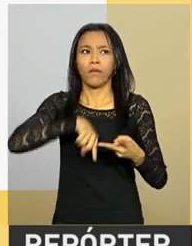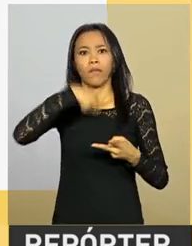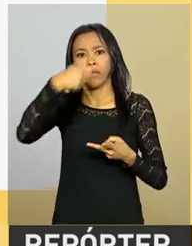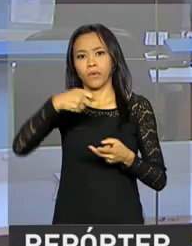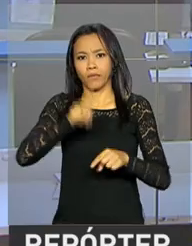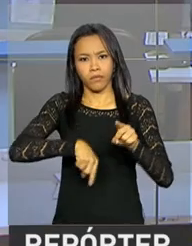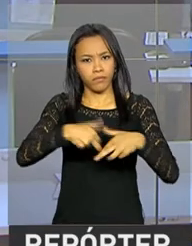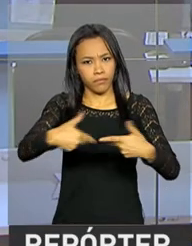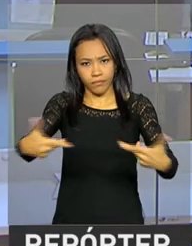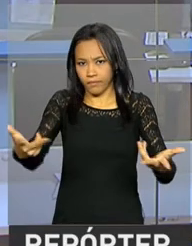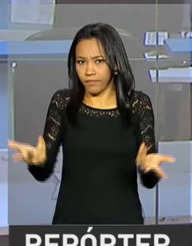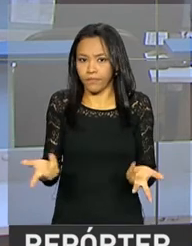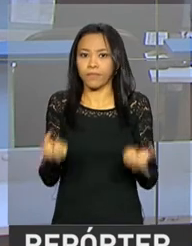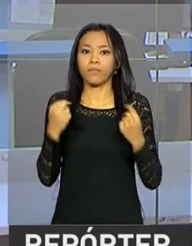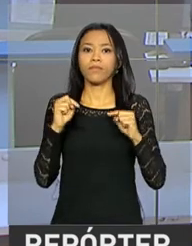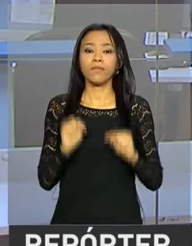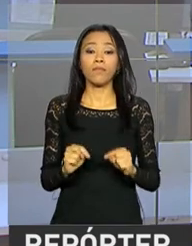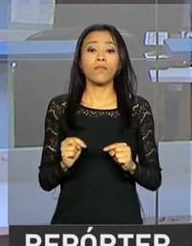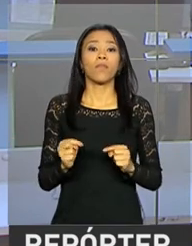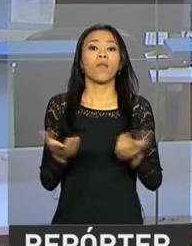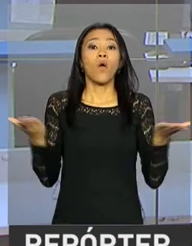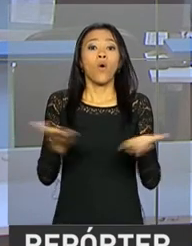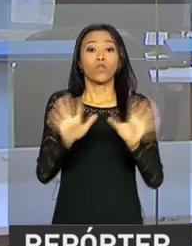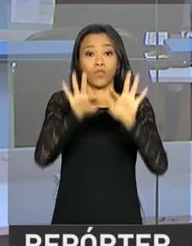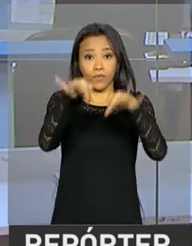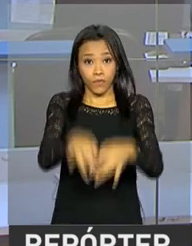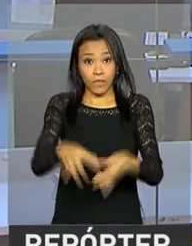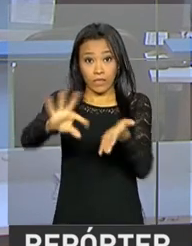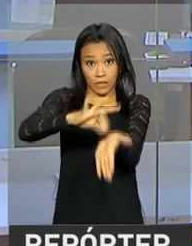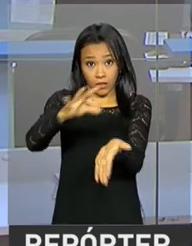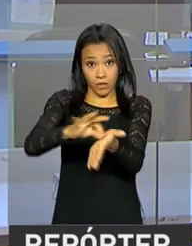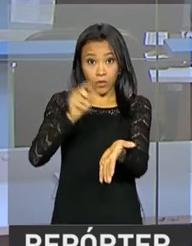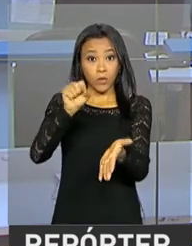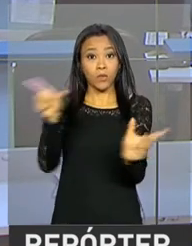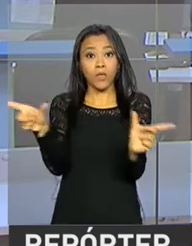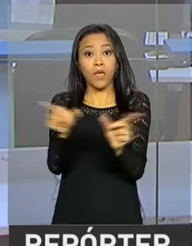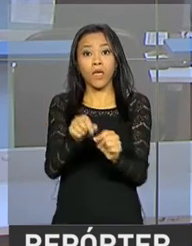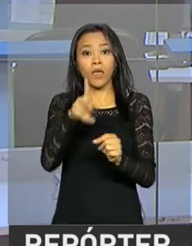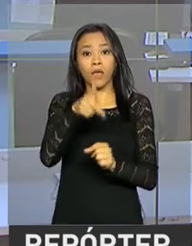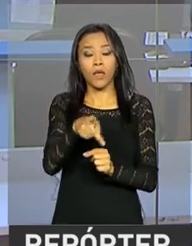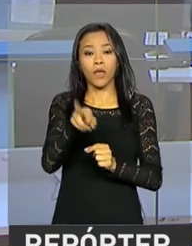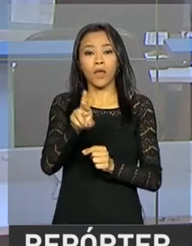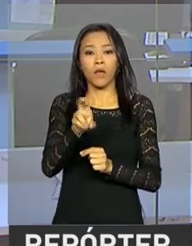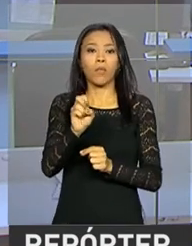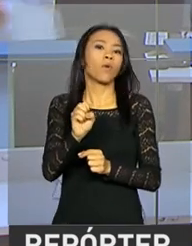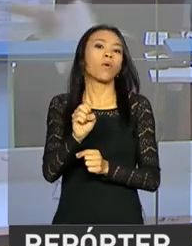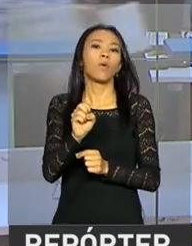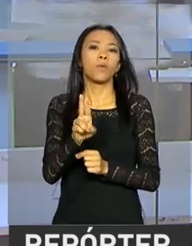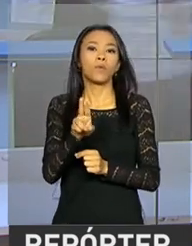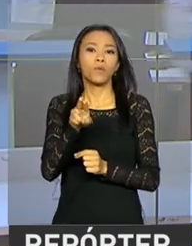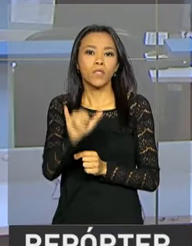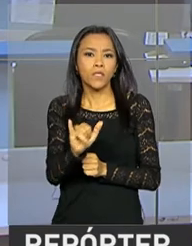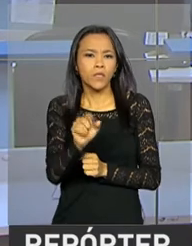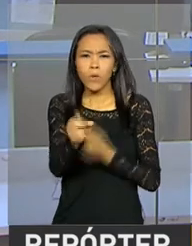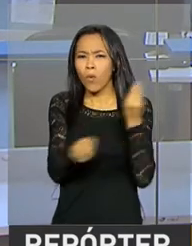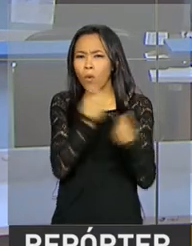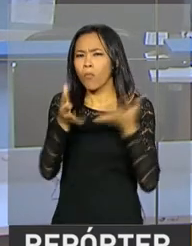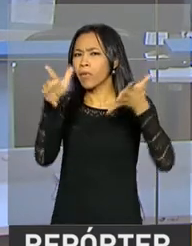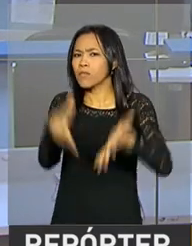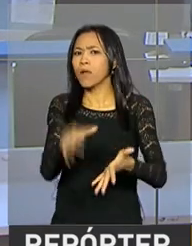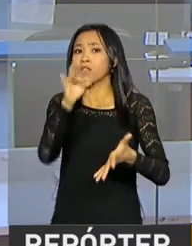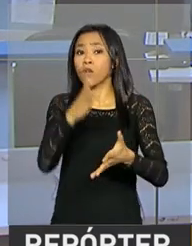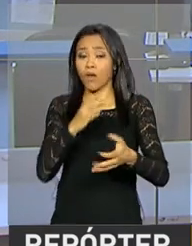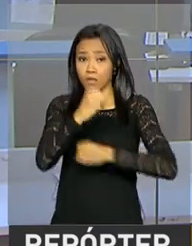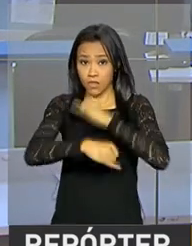capital. Terminam hoje as inscrições para o programa Universidade para Todos. Para participar, basta acessar o